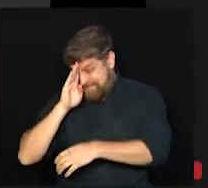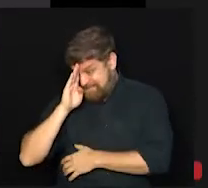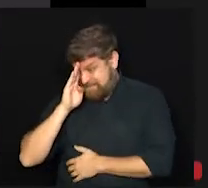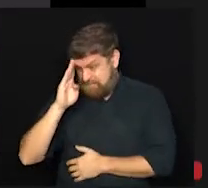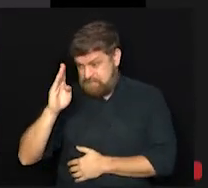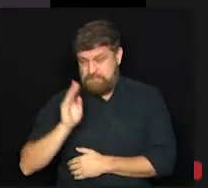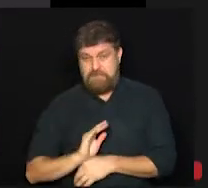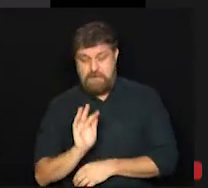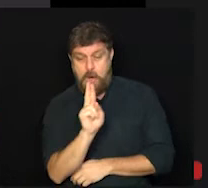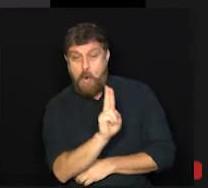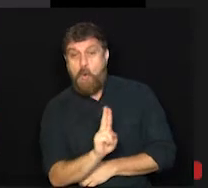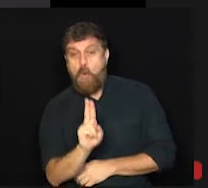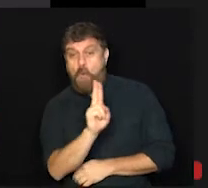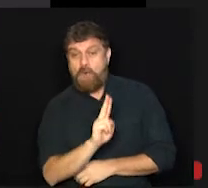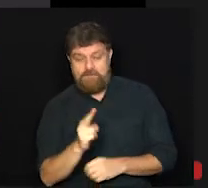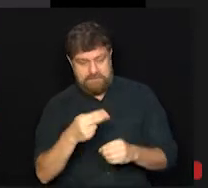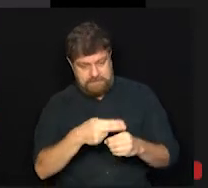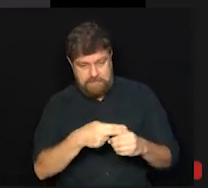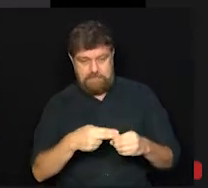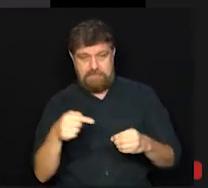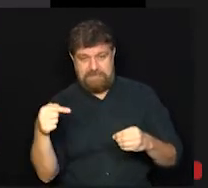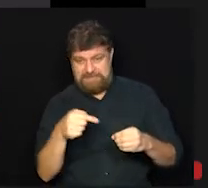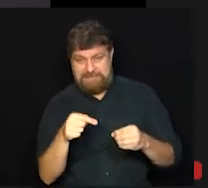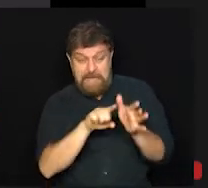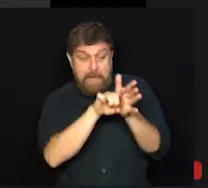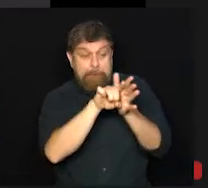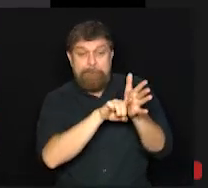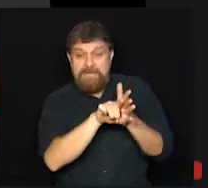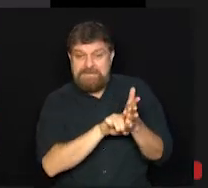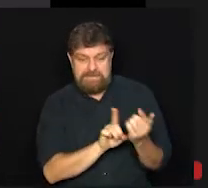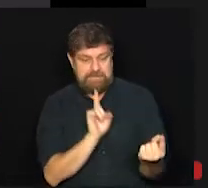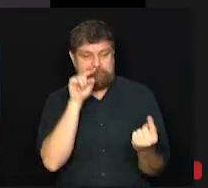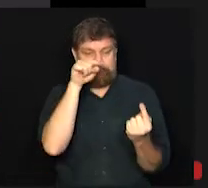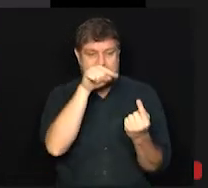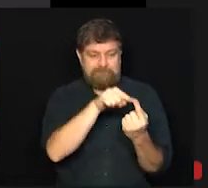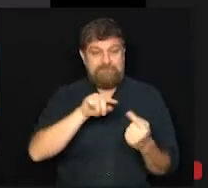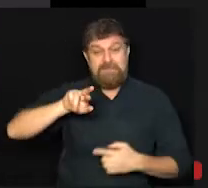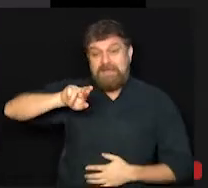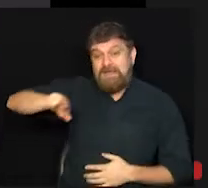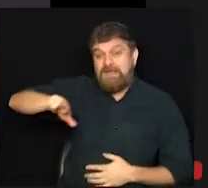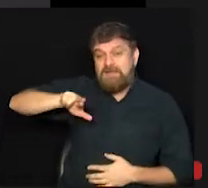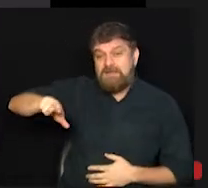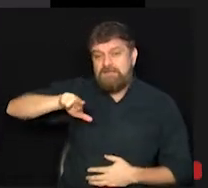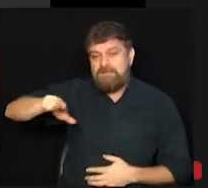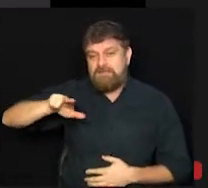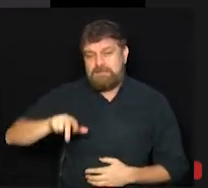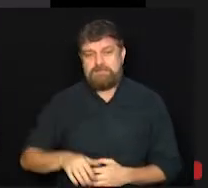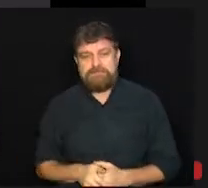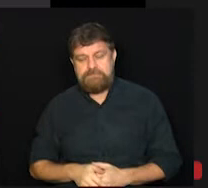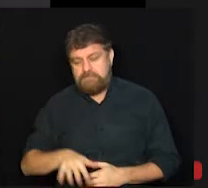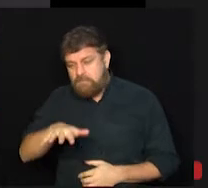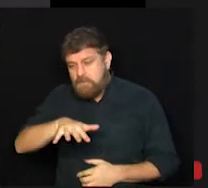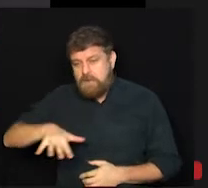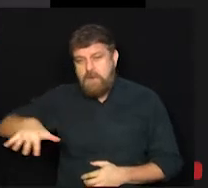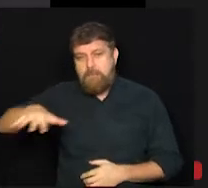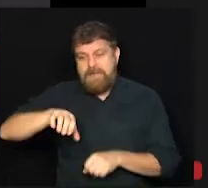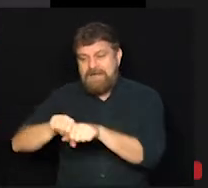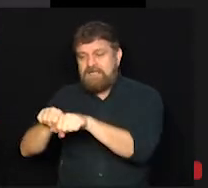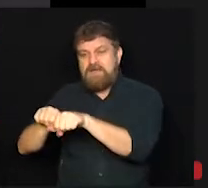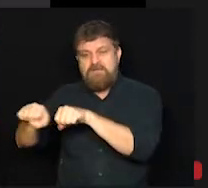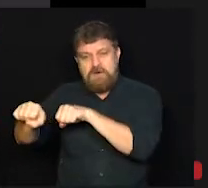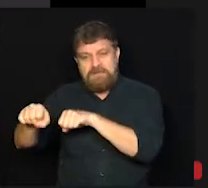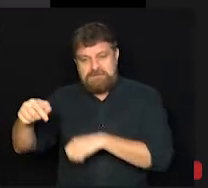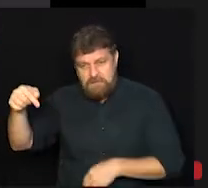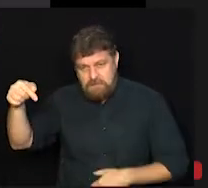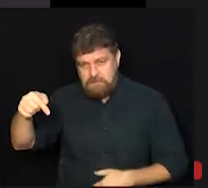de para uma universidade de pesquisa, o que é diferente de um ambiente de formação onde